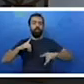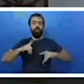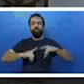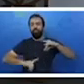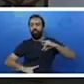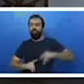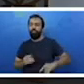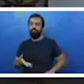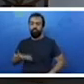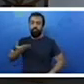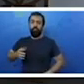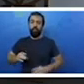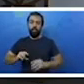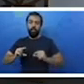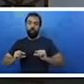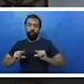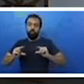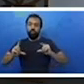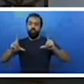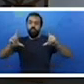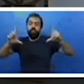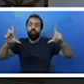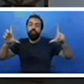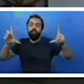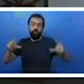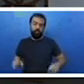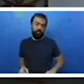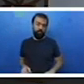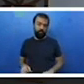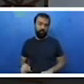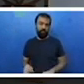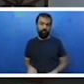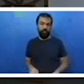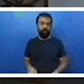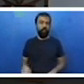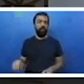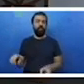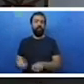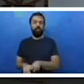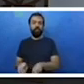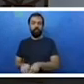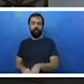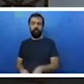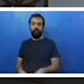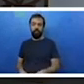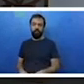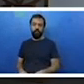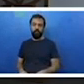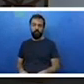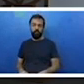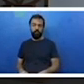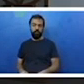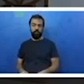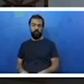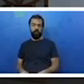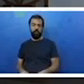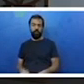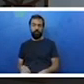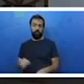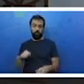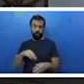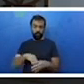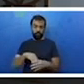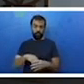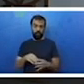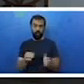barriga, Aquela sensação de, nossa, isso é muito legal, isso é muito divertido. Outras atividades também que se encaixam também nas atividades de aventura, que são